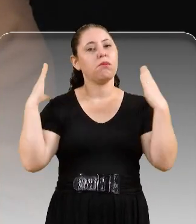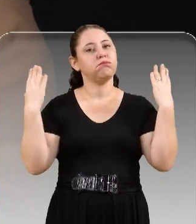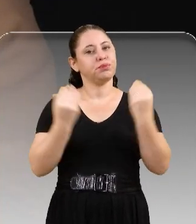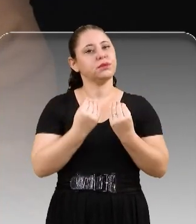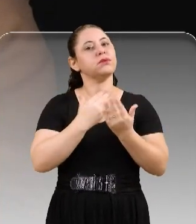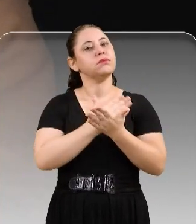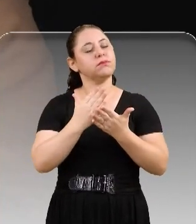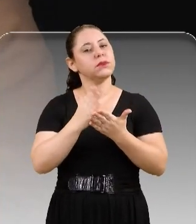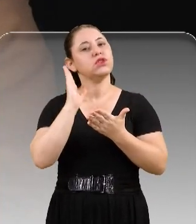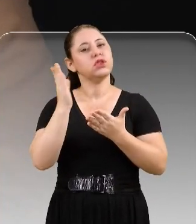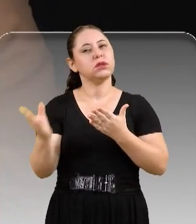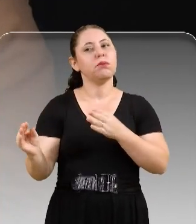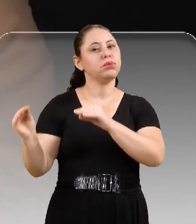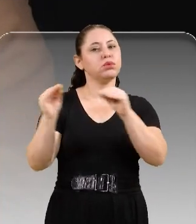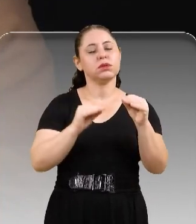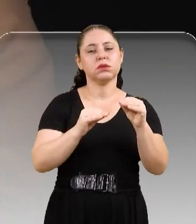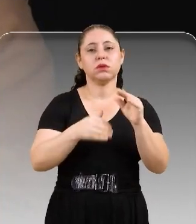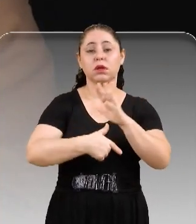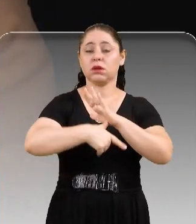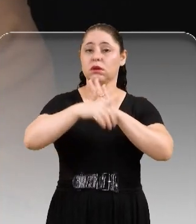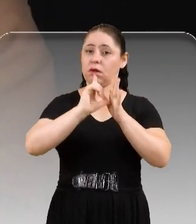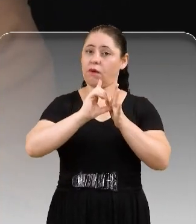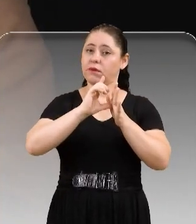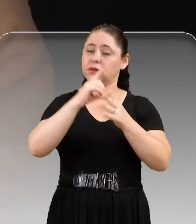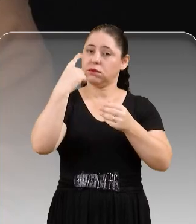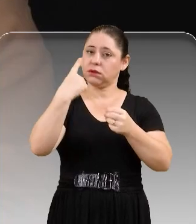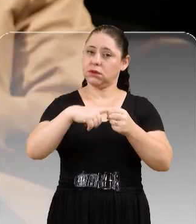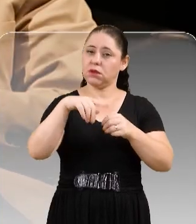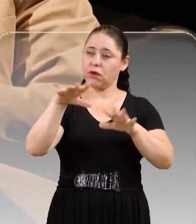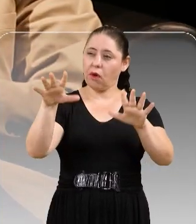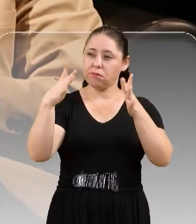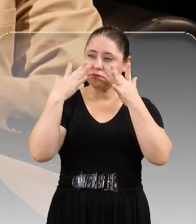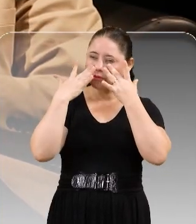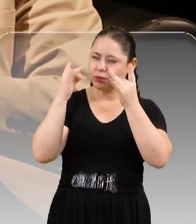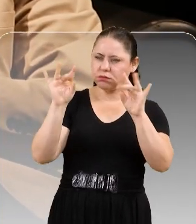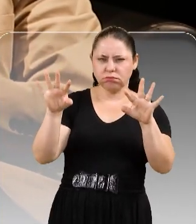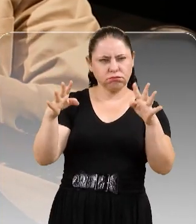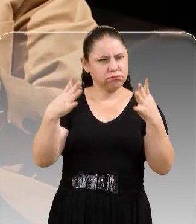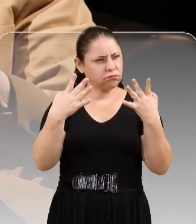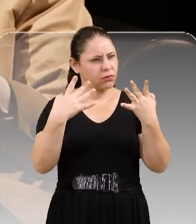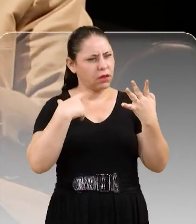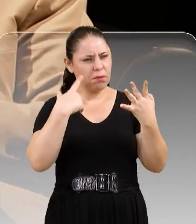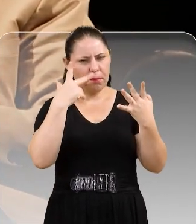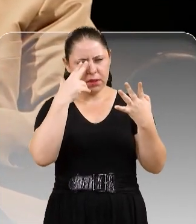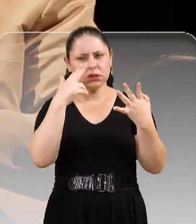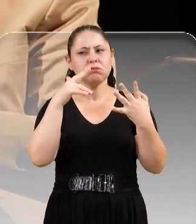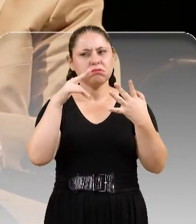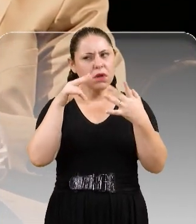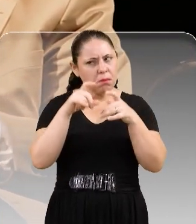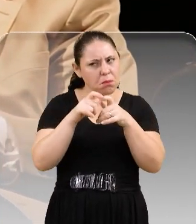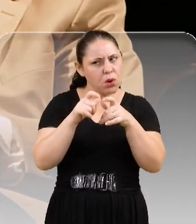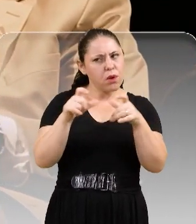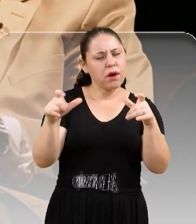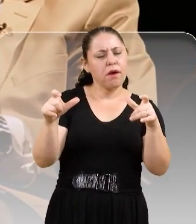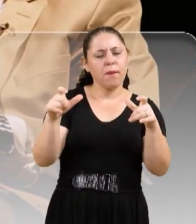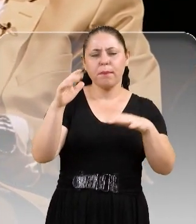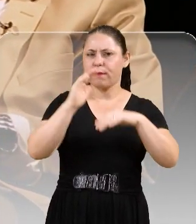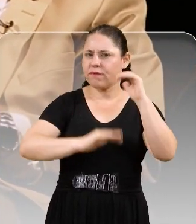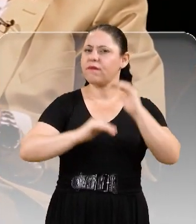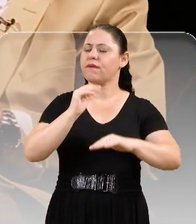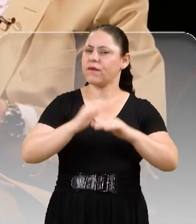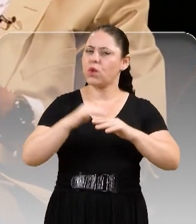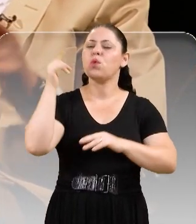tinha vindo para cá antes, a cidade me chamou a atenção, eu achei que tinha um campo de atuação profissional que eu